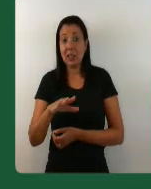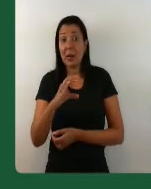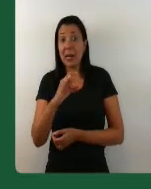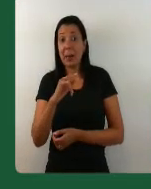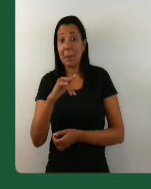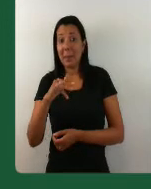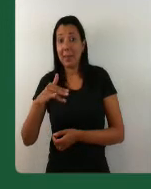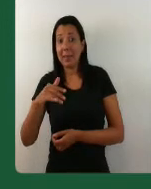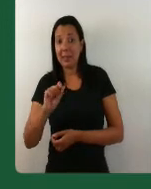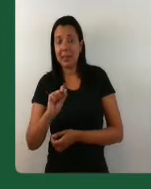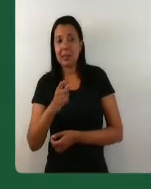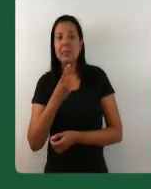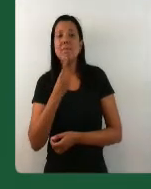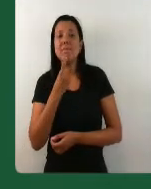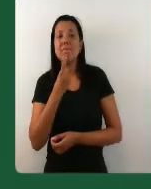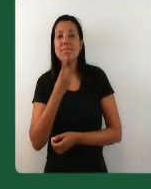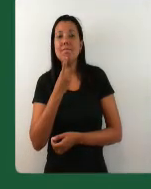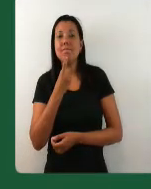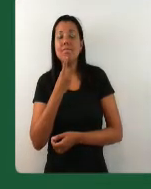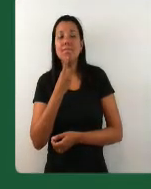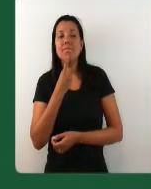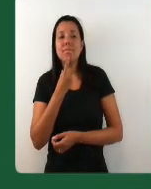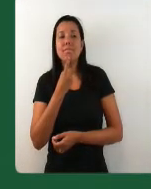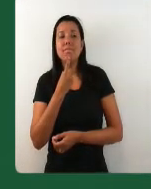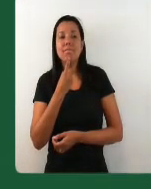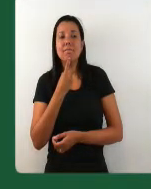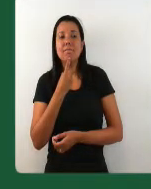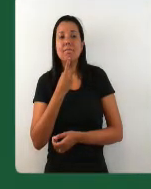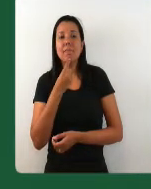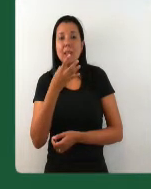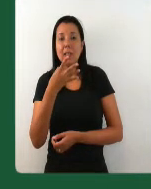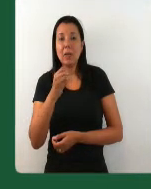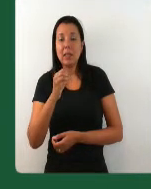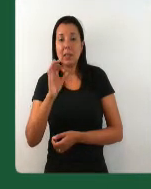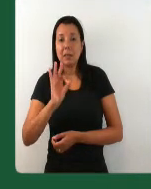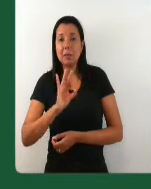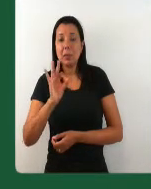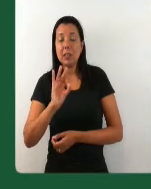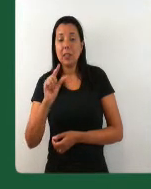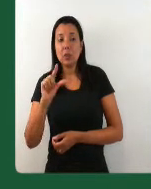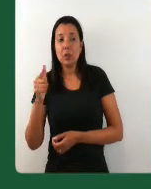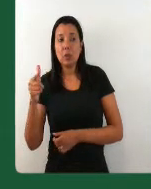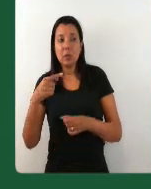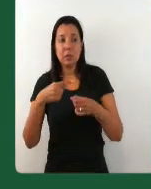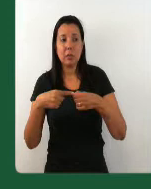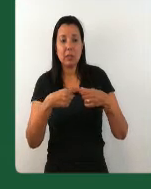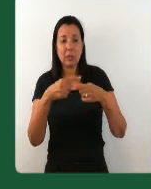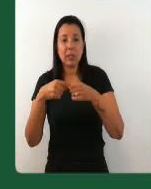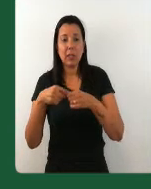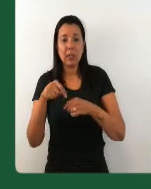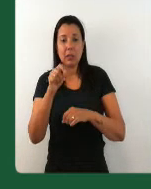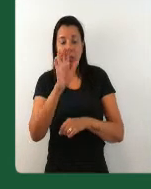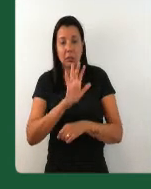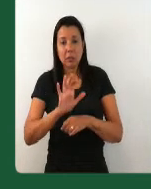e região metropolitana de Campinas, e 40% de outras cidades do estado de São